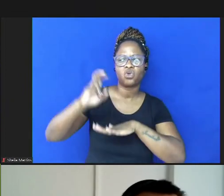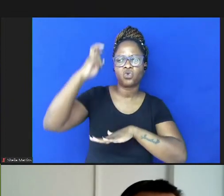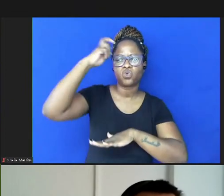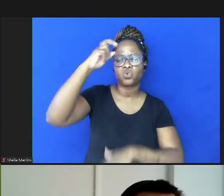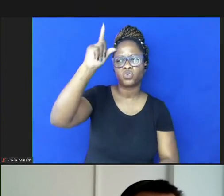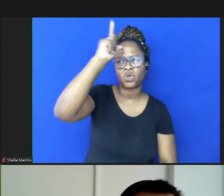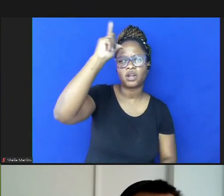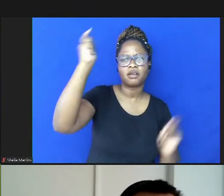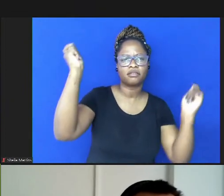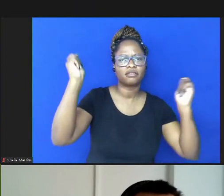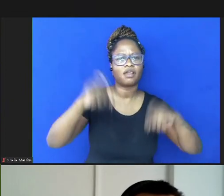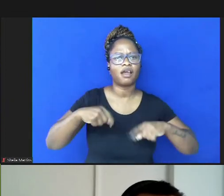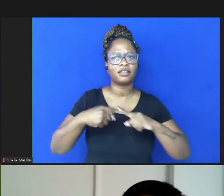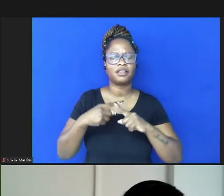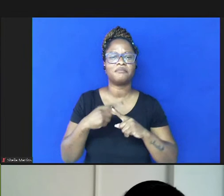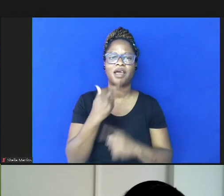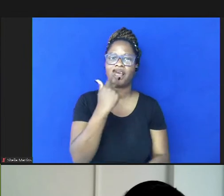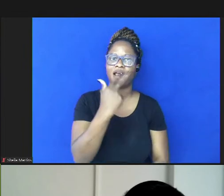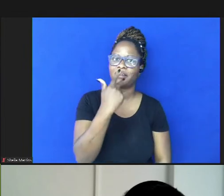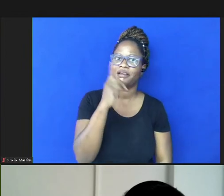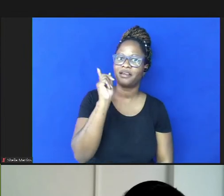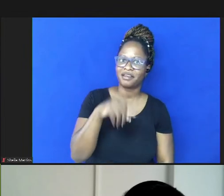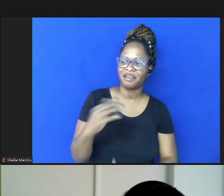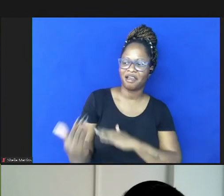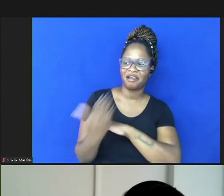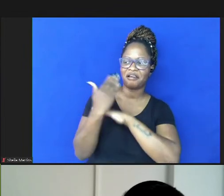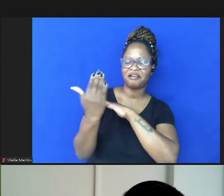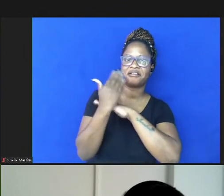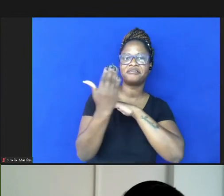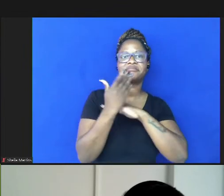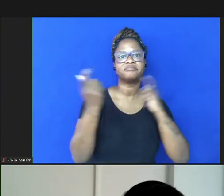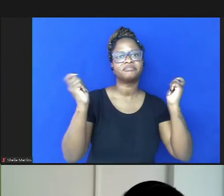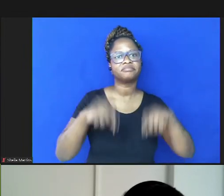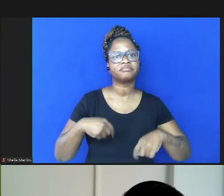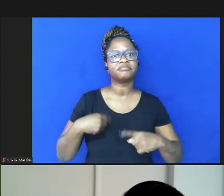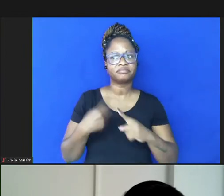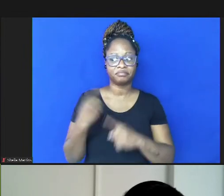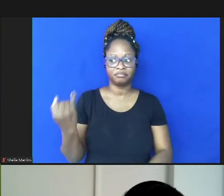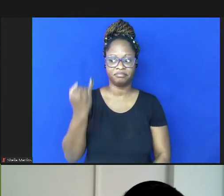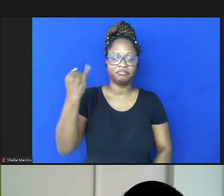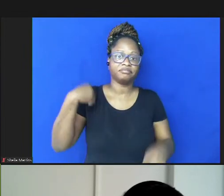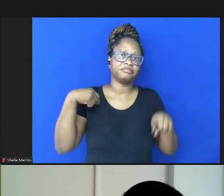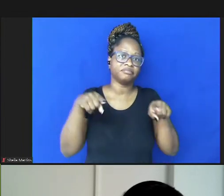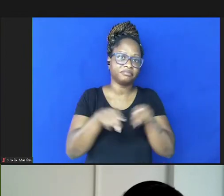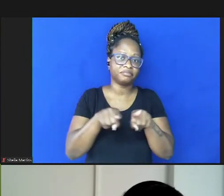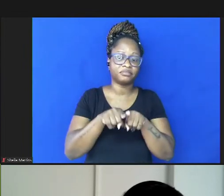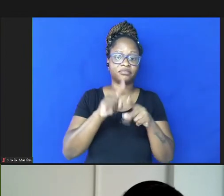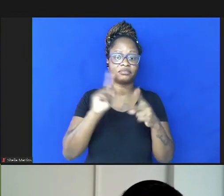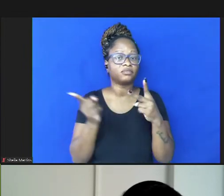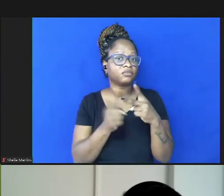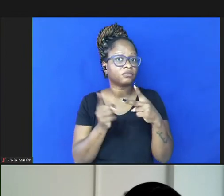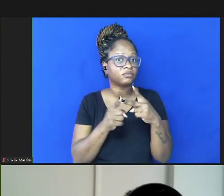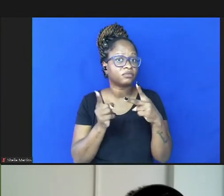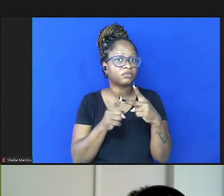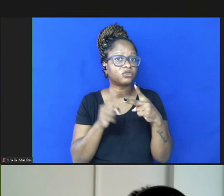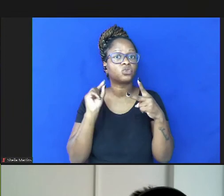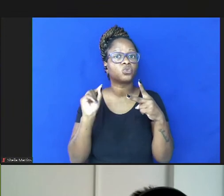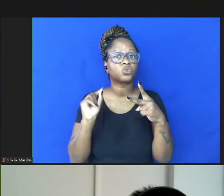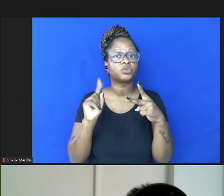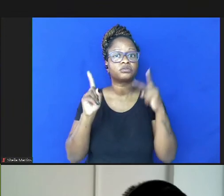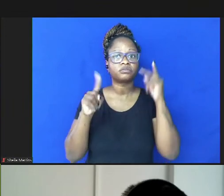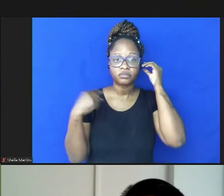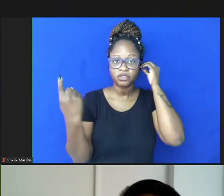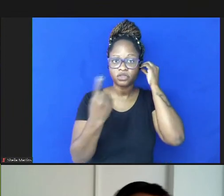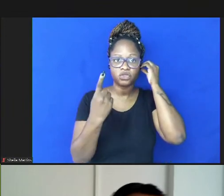um pouco aqui do idioma, que é um braço dessa situação, eu acho que é importante. E o segundo elemento, que a gente não